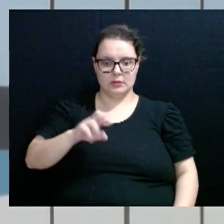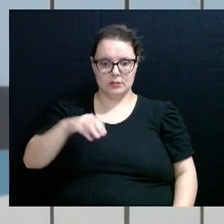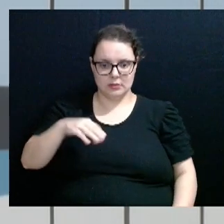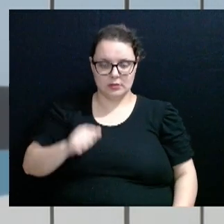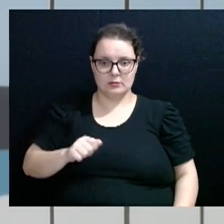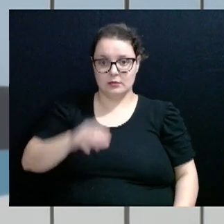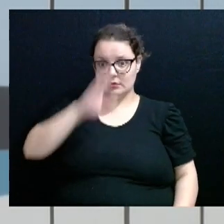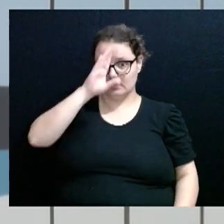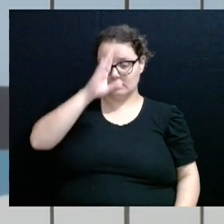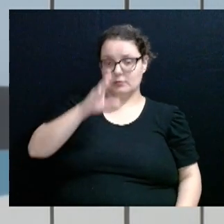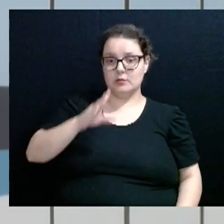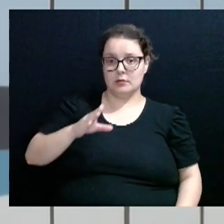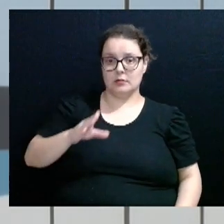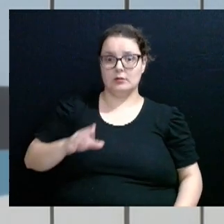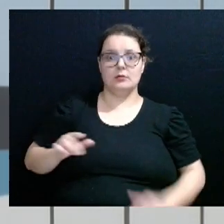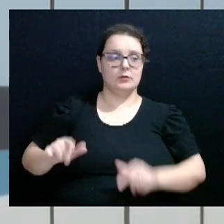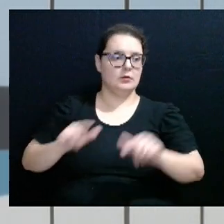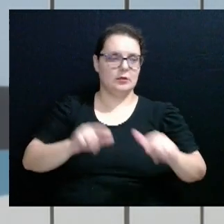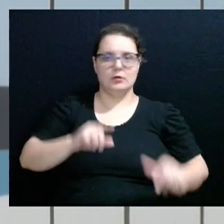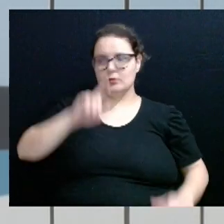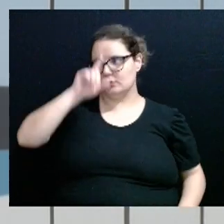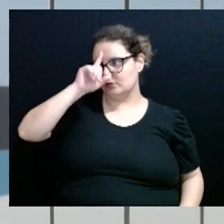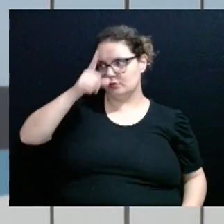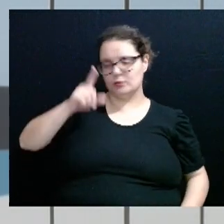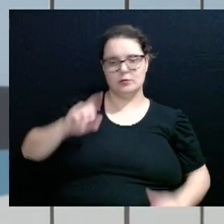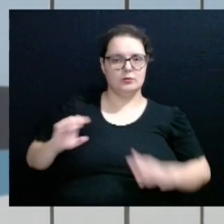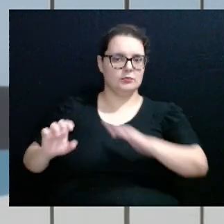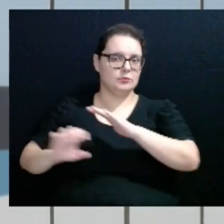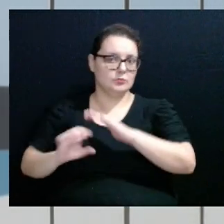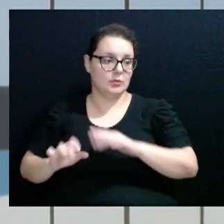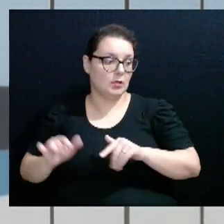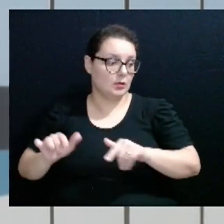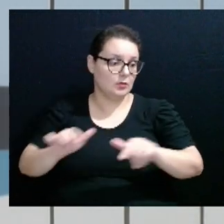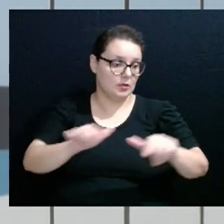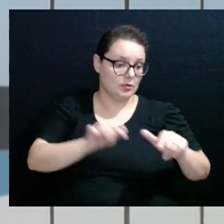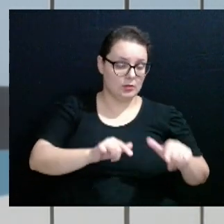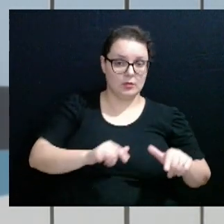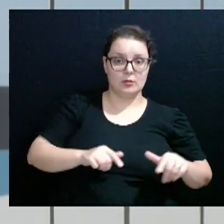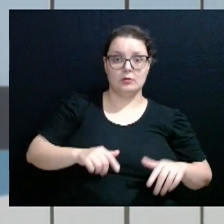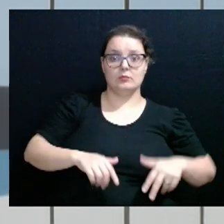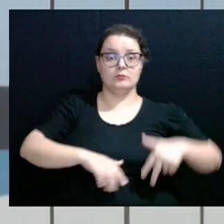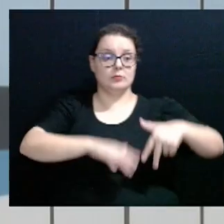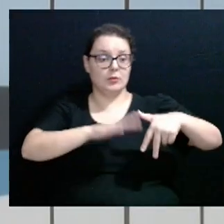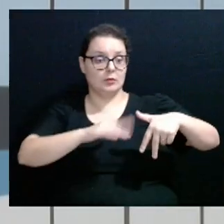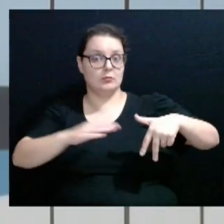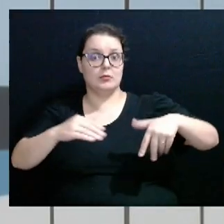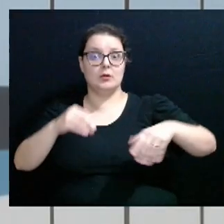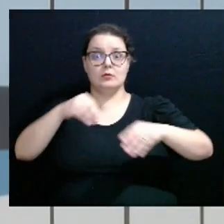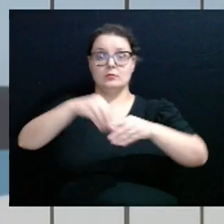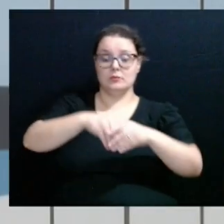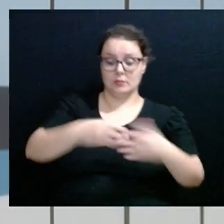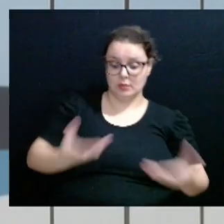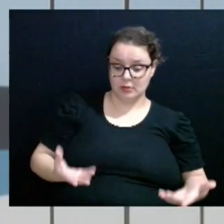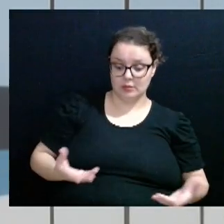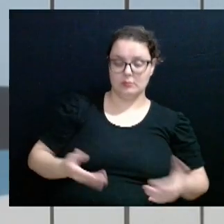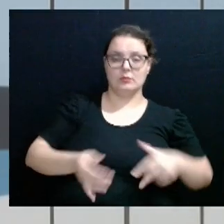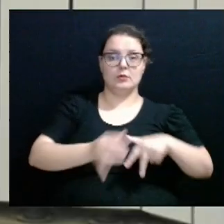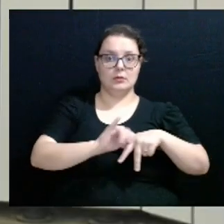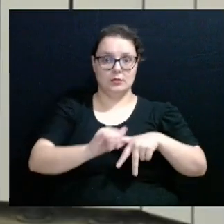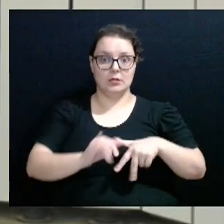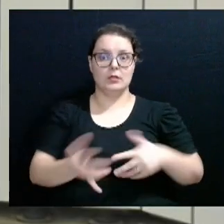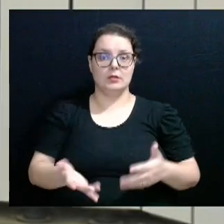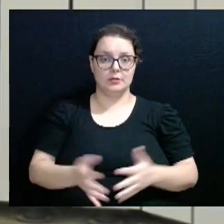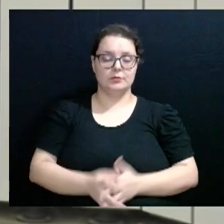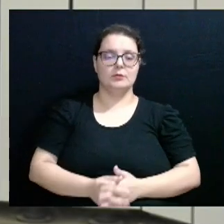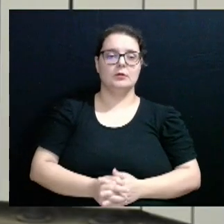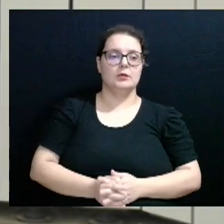de empresa, lugares de pessoas com destaque dentro da narrativa. Legal. Vitor,